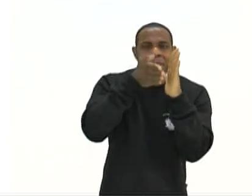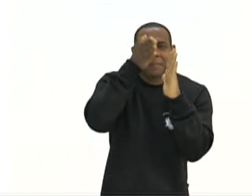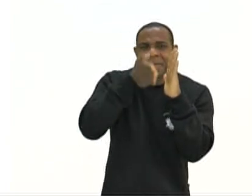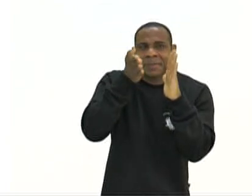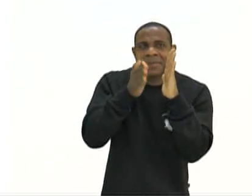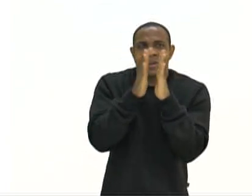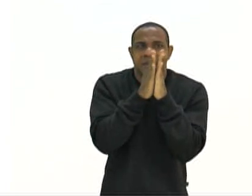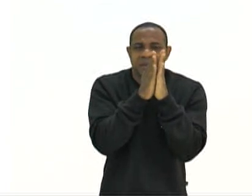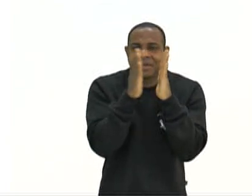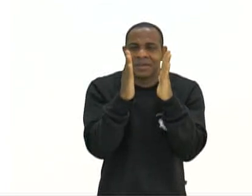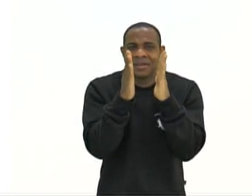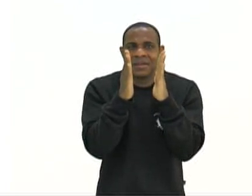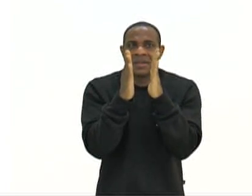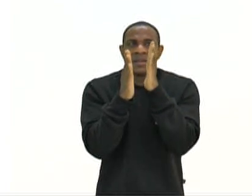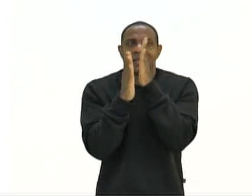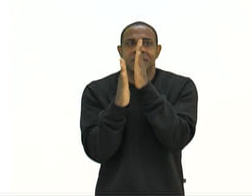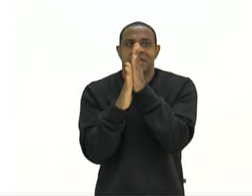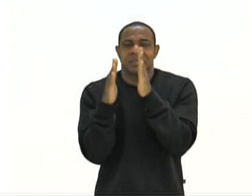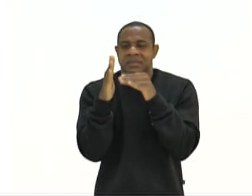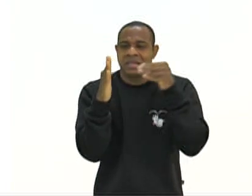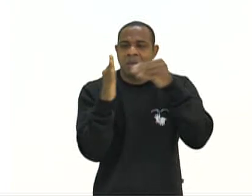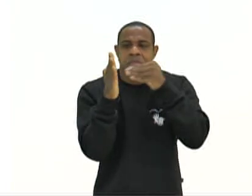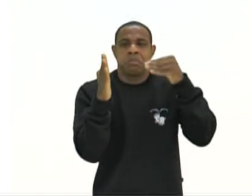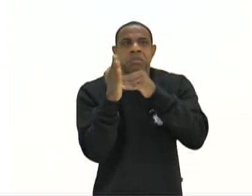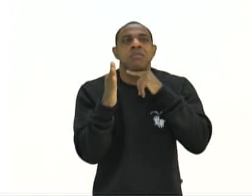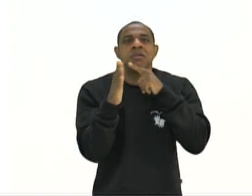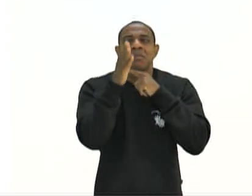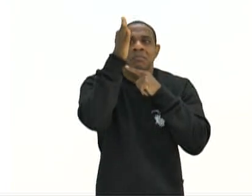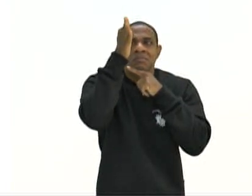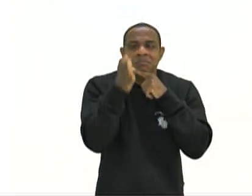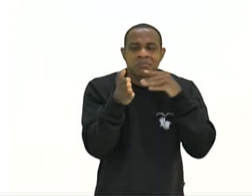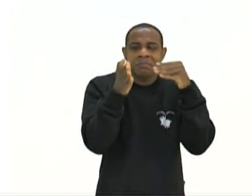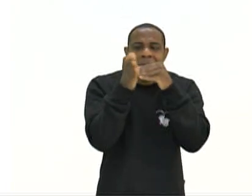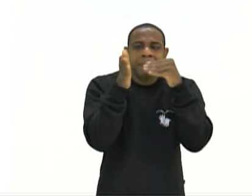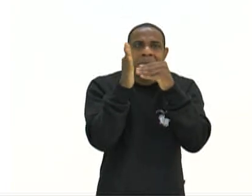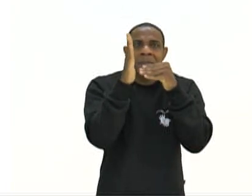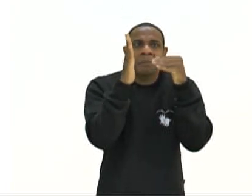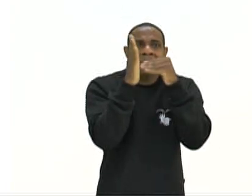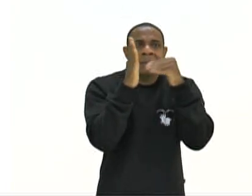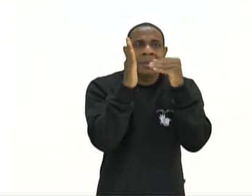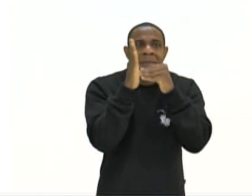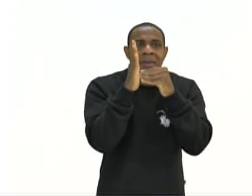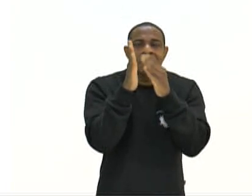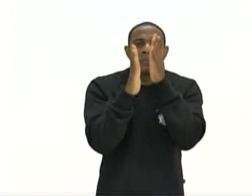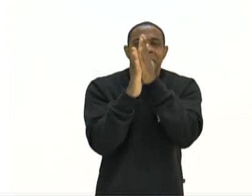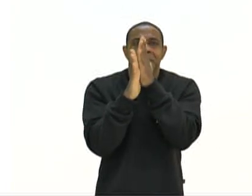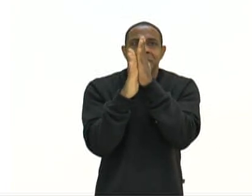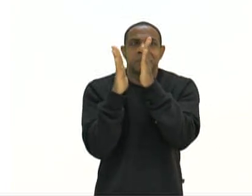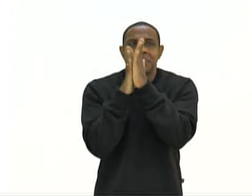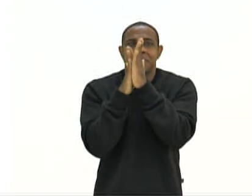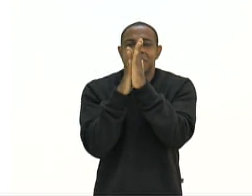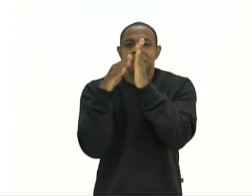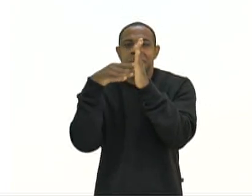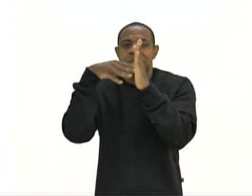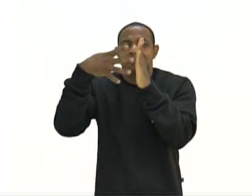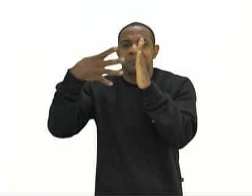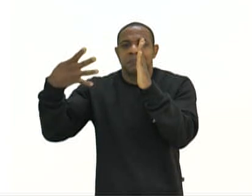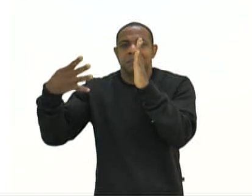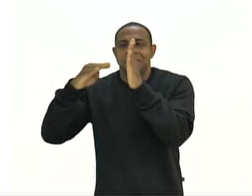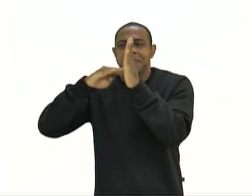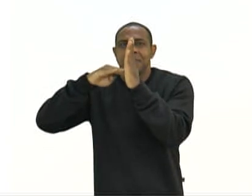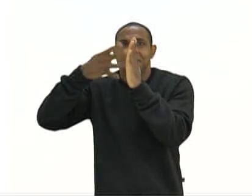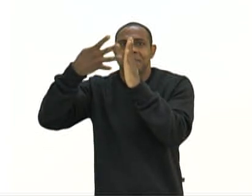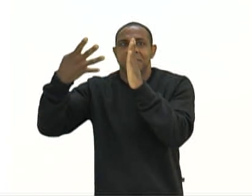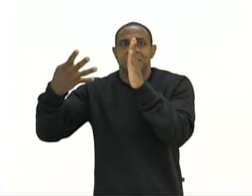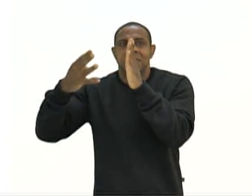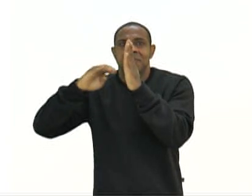ela está chegando até um obstáculo. Só que esse obstáculo tem múltiplas fendas. Nesse contexto, você